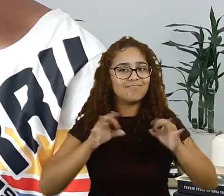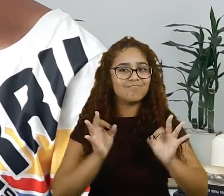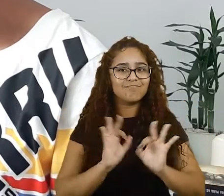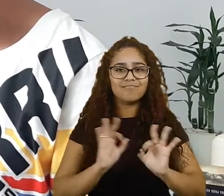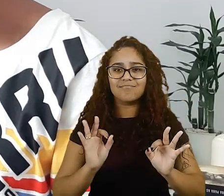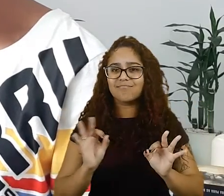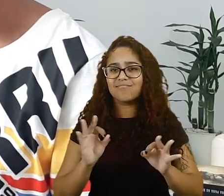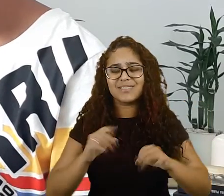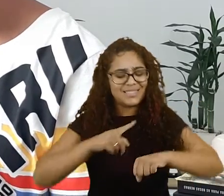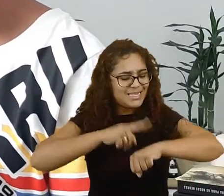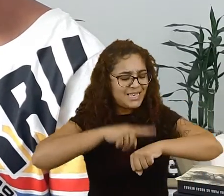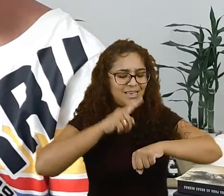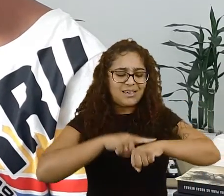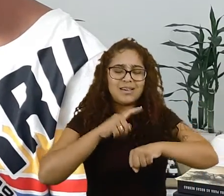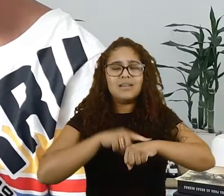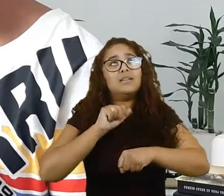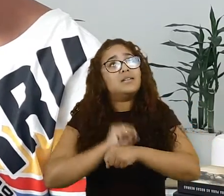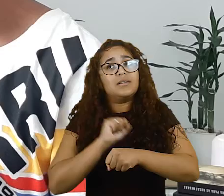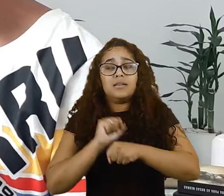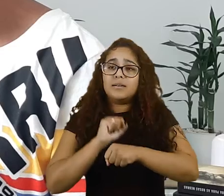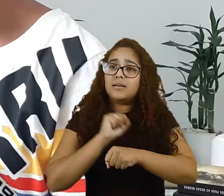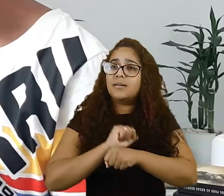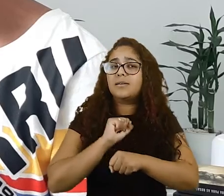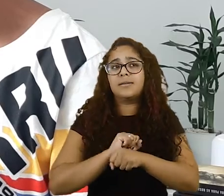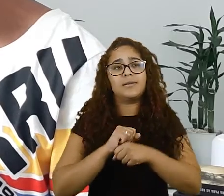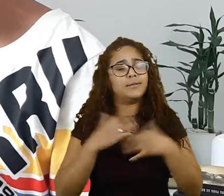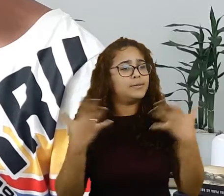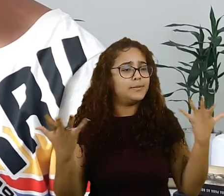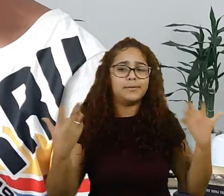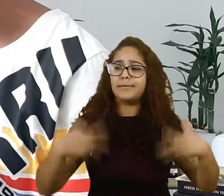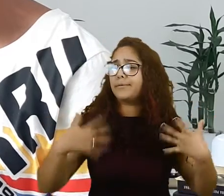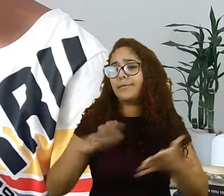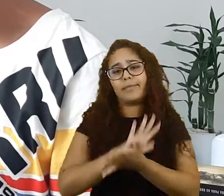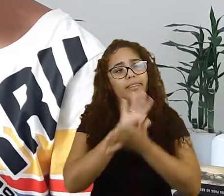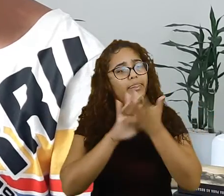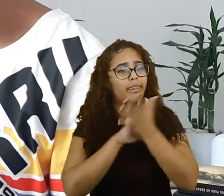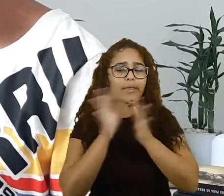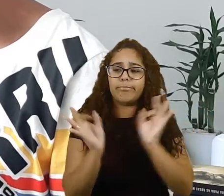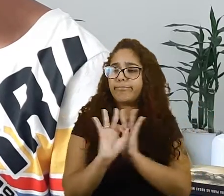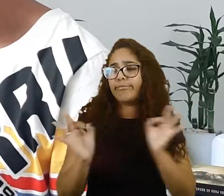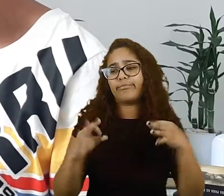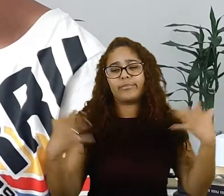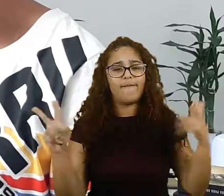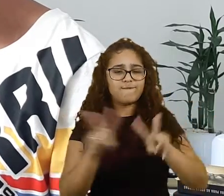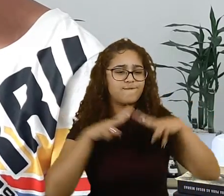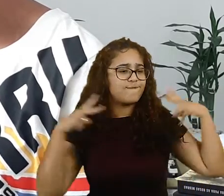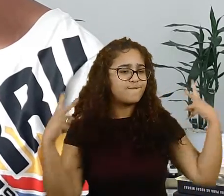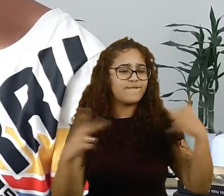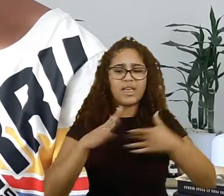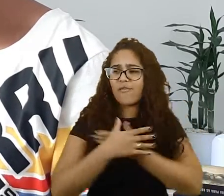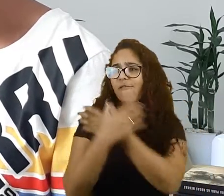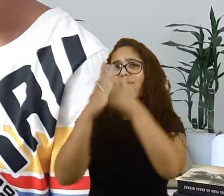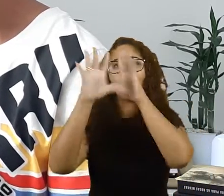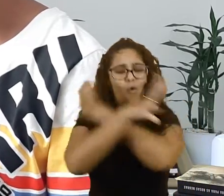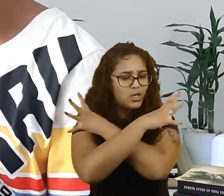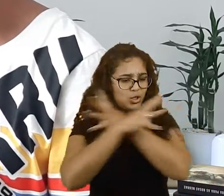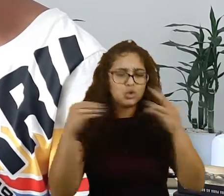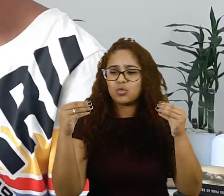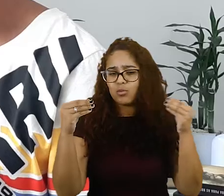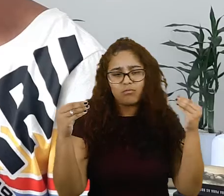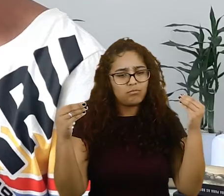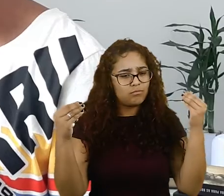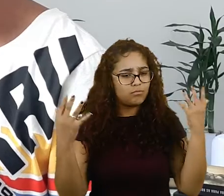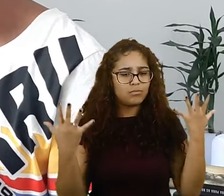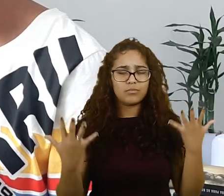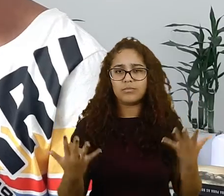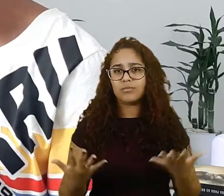não esfarela. Chama o tempo, cumpre espera, espera a boca da ladeira, vai que rola, vai que roda, vai que venta, vai que